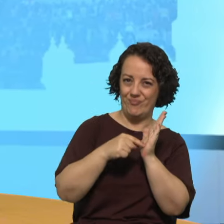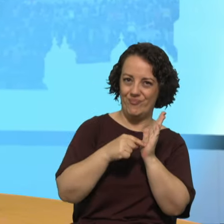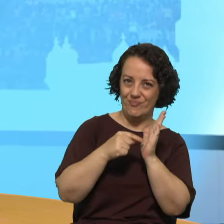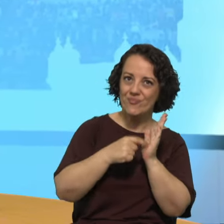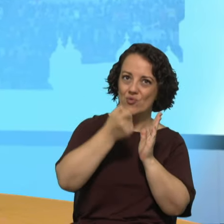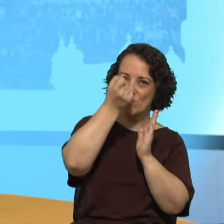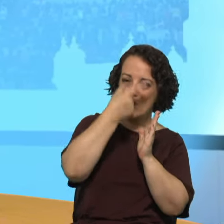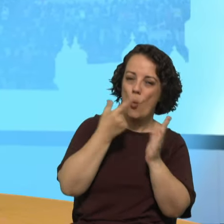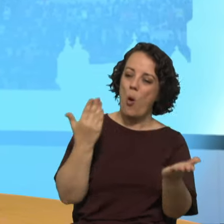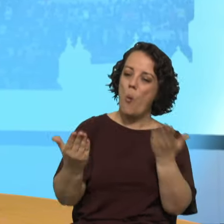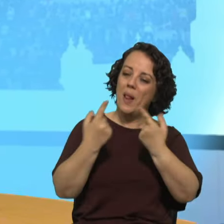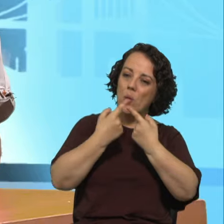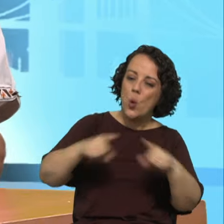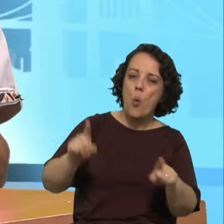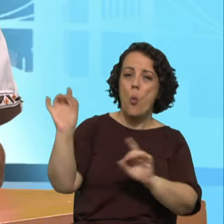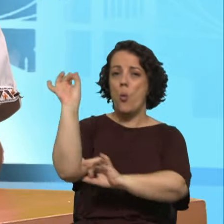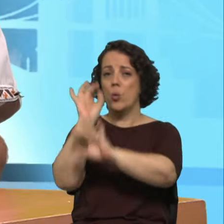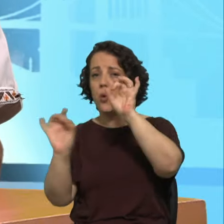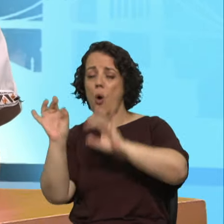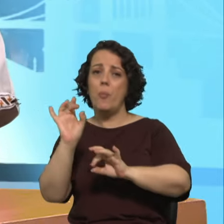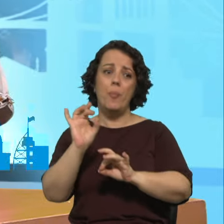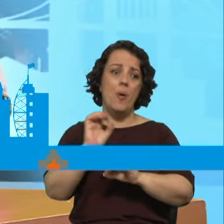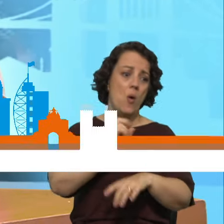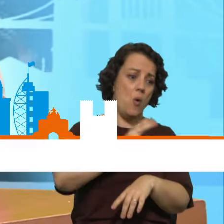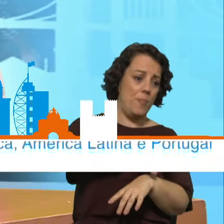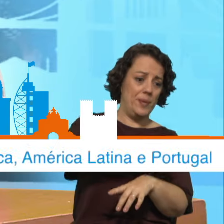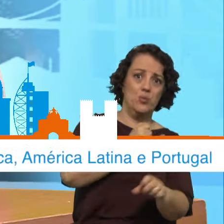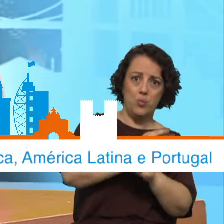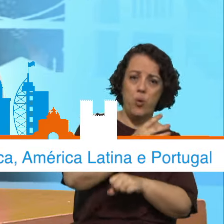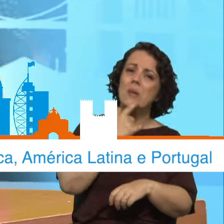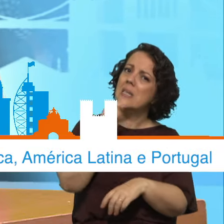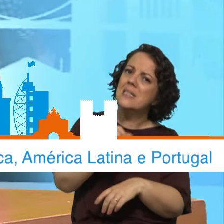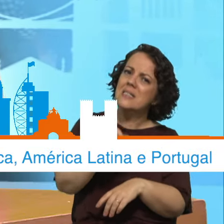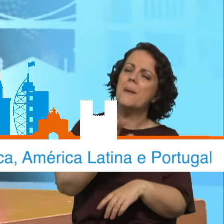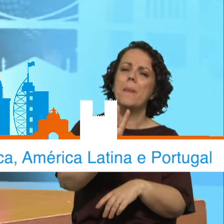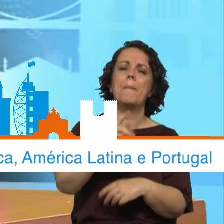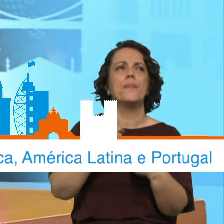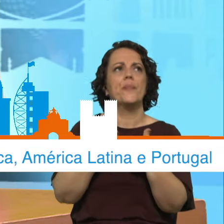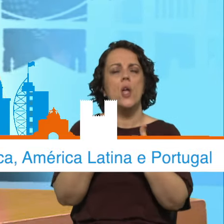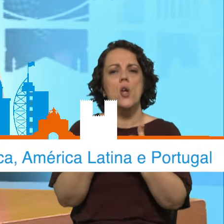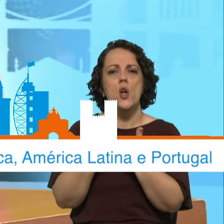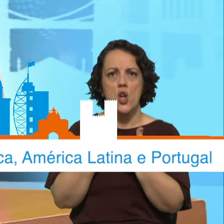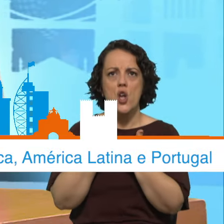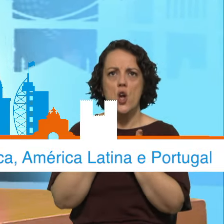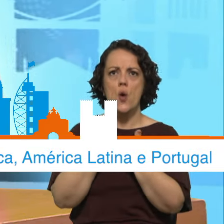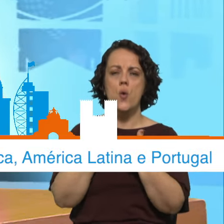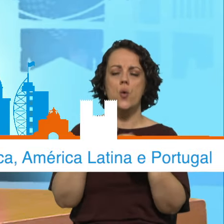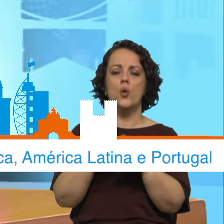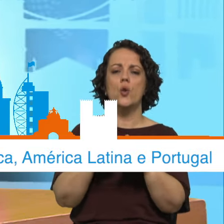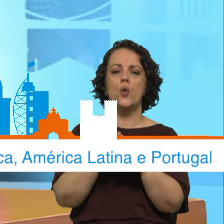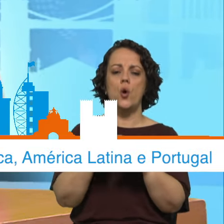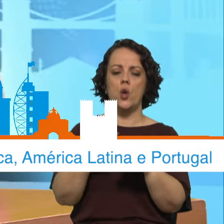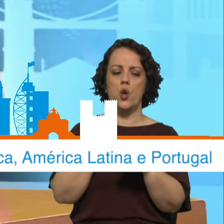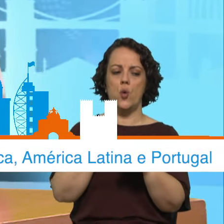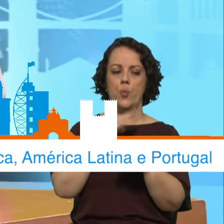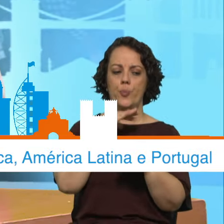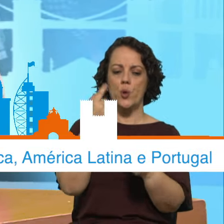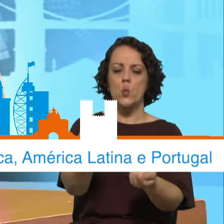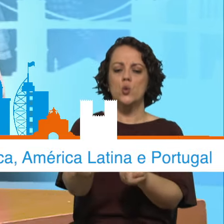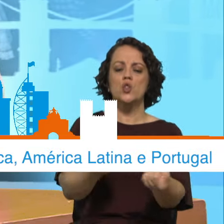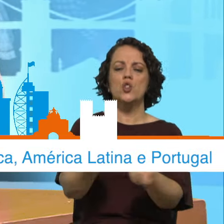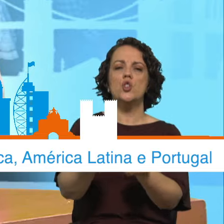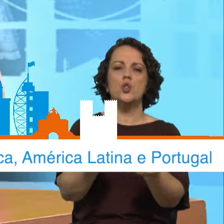contextos sim eh o meu papel também é muito o papel eu não sou propriamente um um administrador um gestor